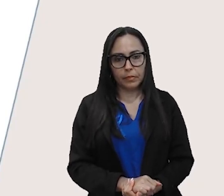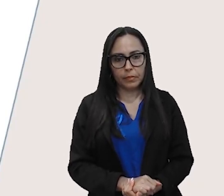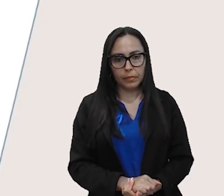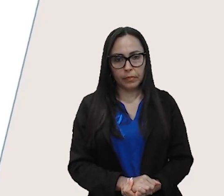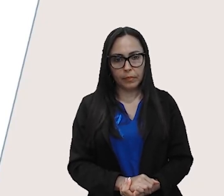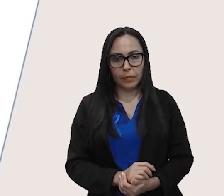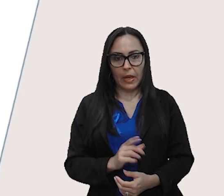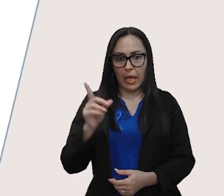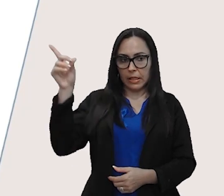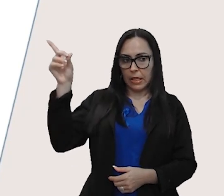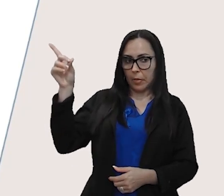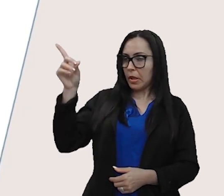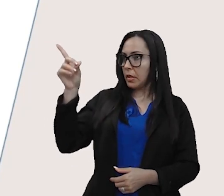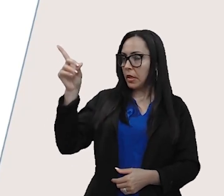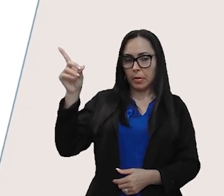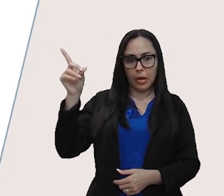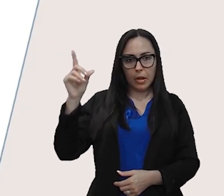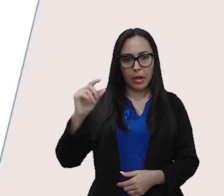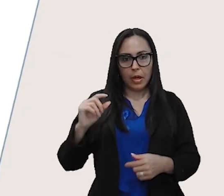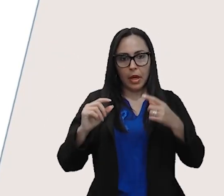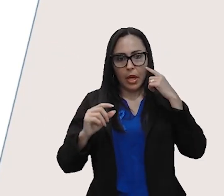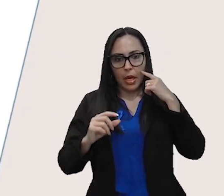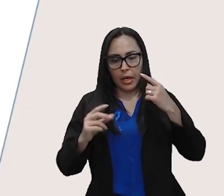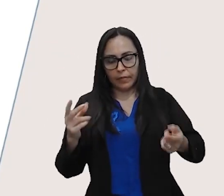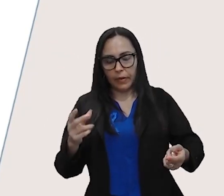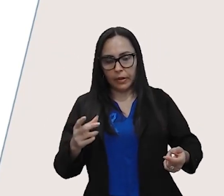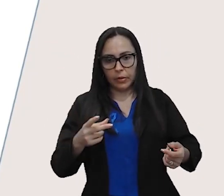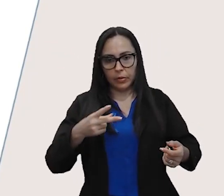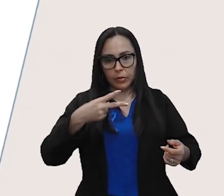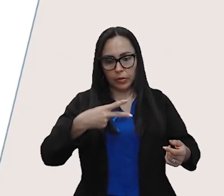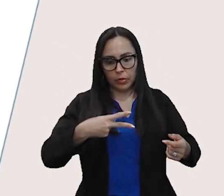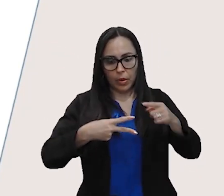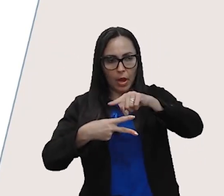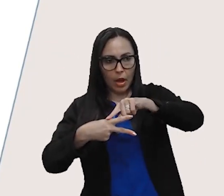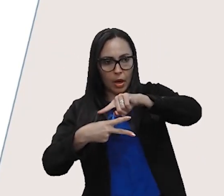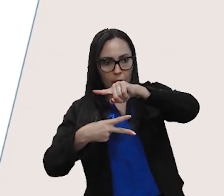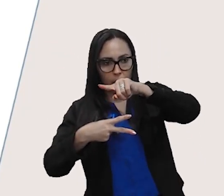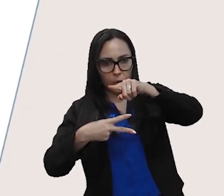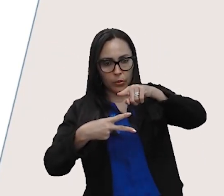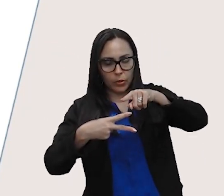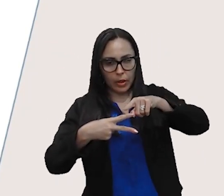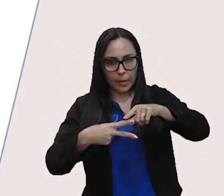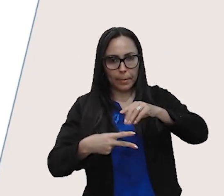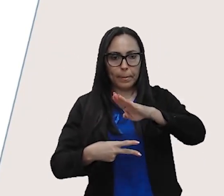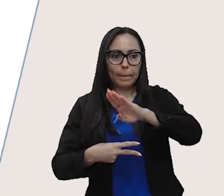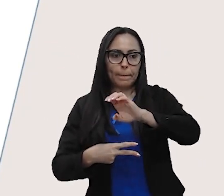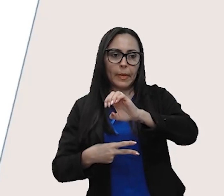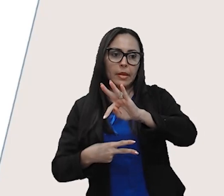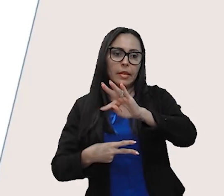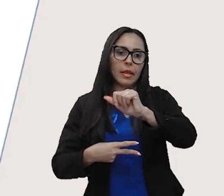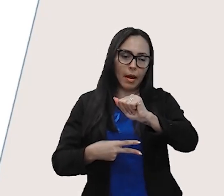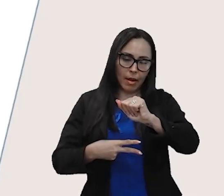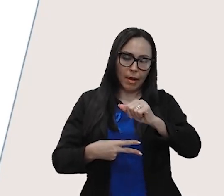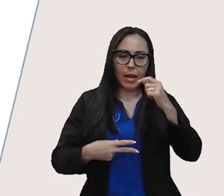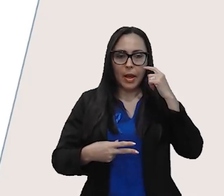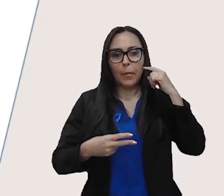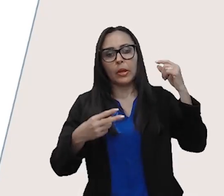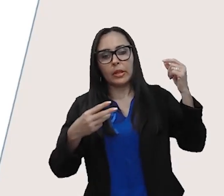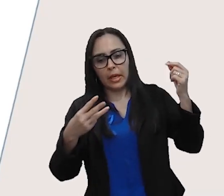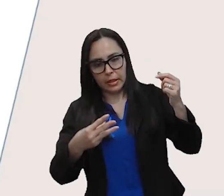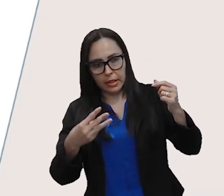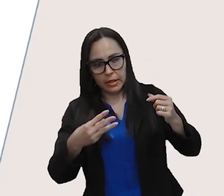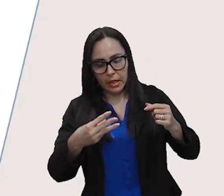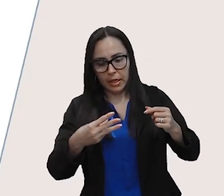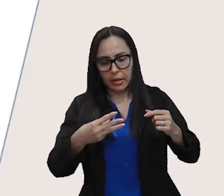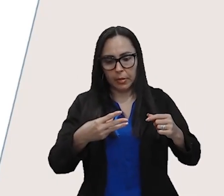aqui para cima, tá certo? Que eu vou formar uma região angular, que eu vou chamar aqui de beta. Observe que aqui eu posso ter a terceira região